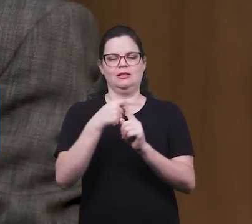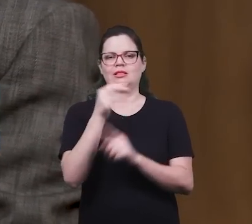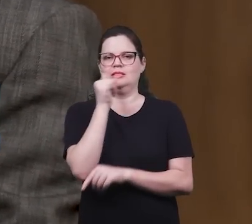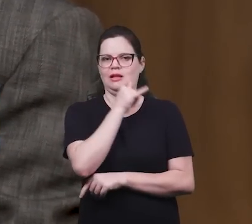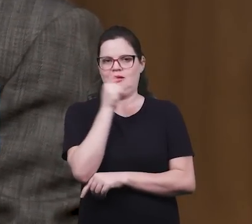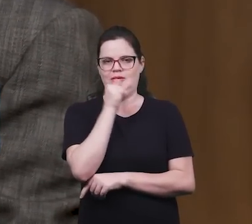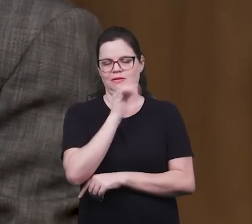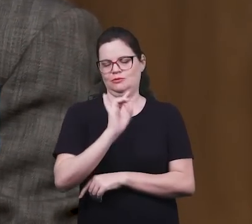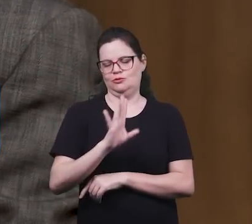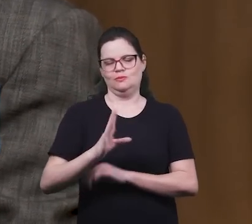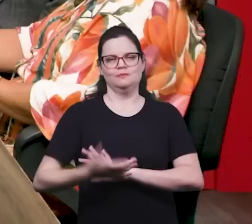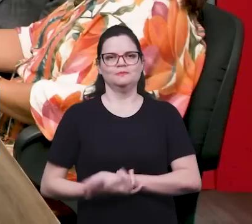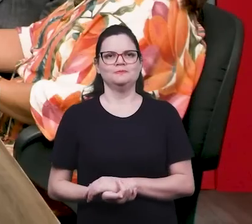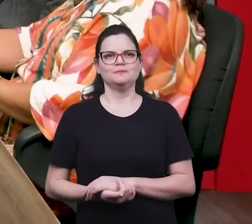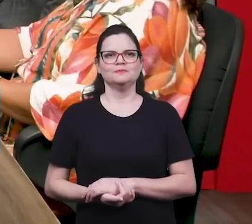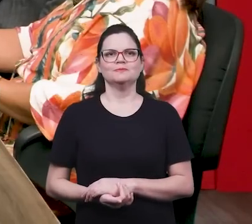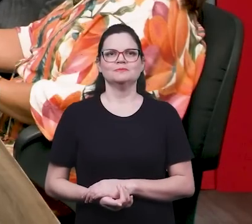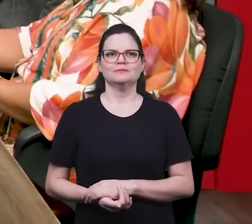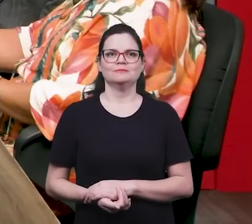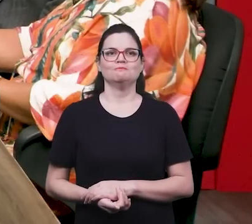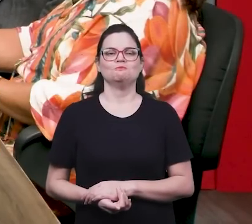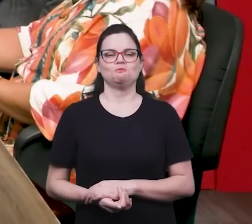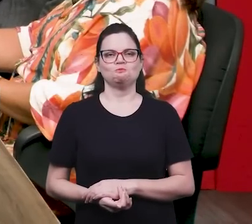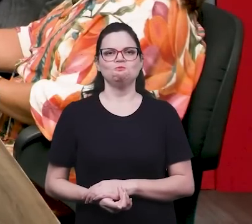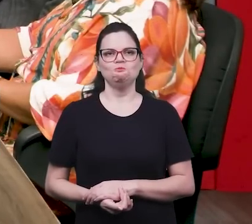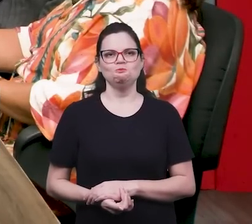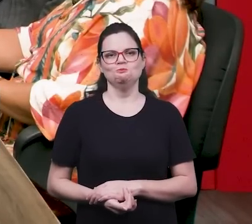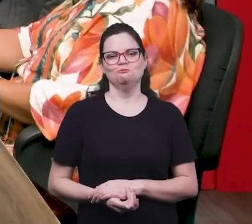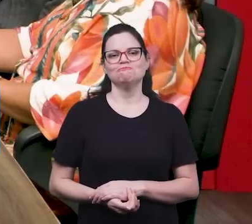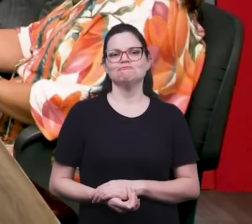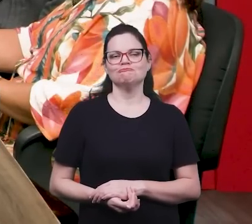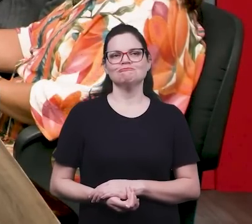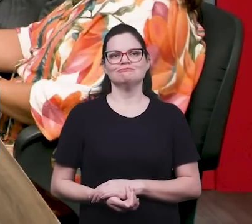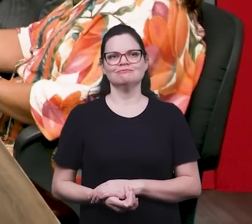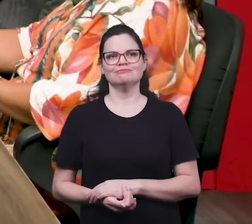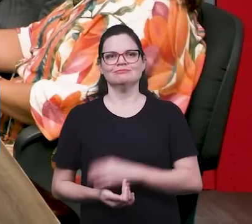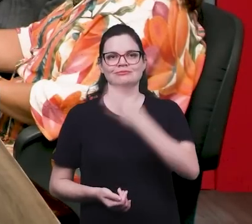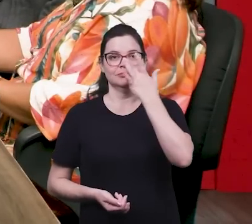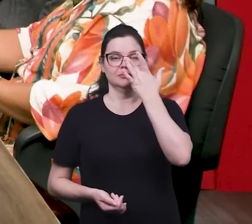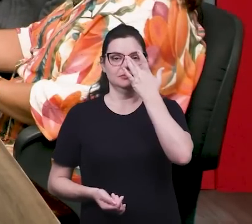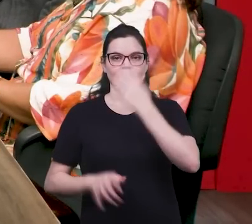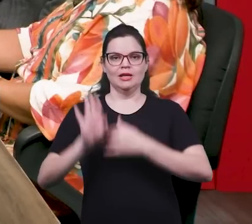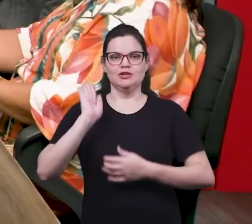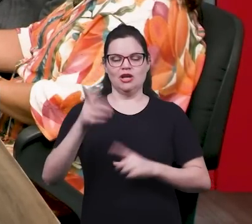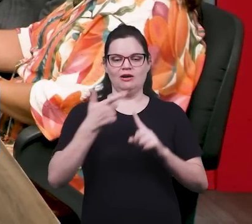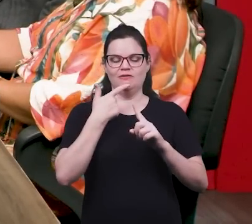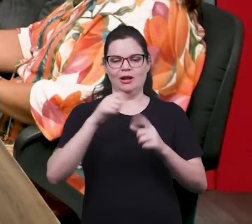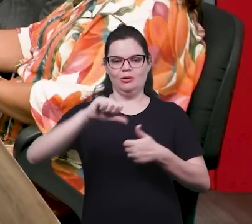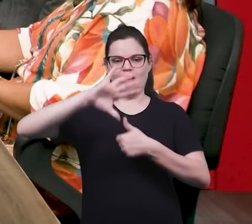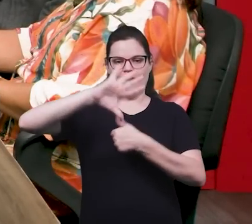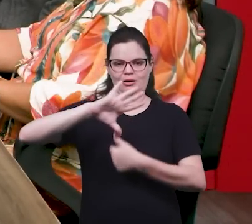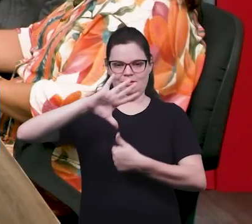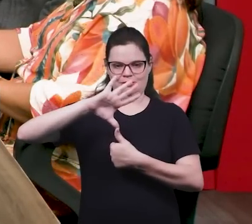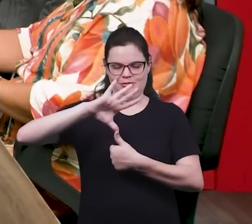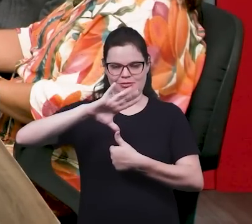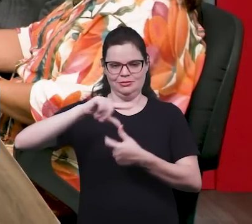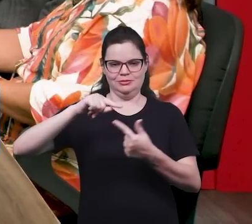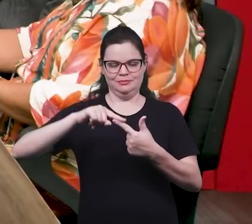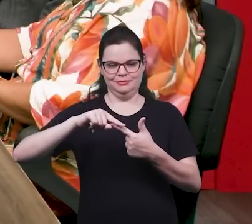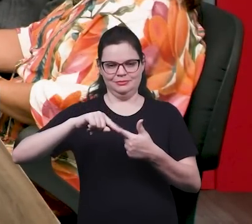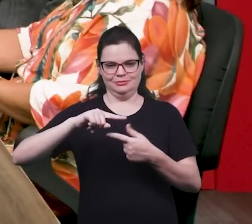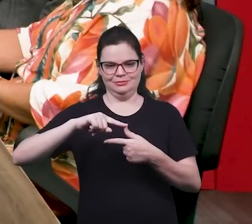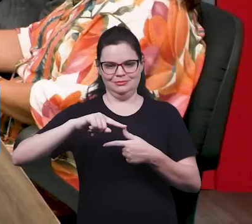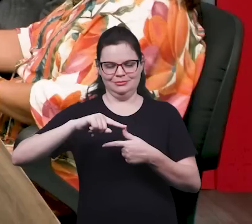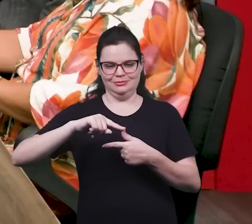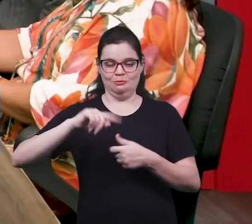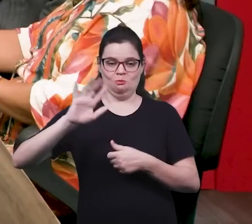e espanhol. Falou de uns da América, Europa, Ásia, Oceania, e